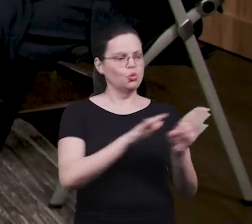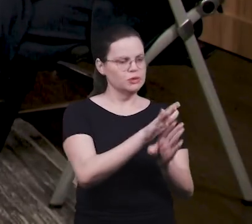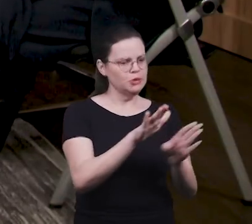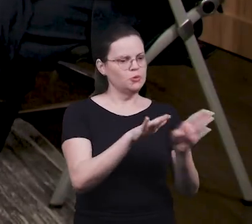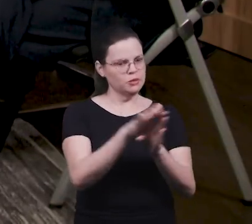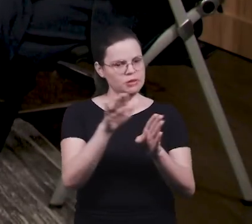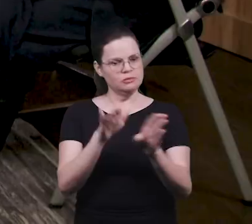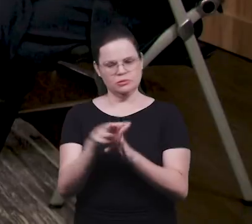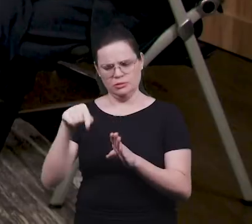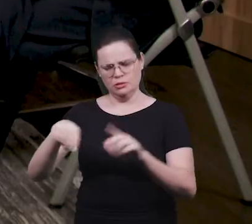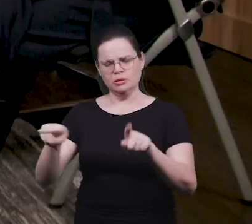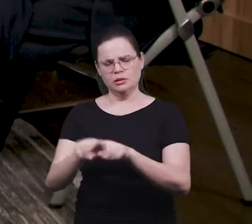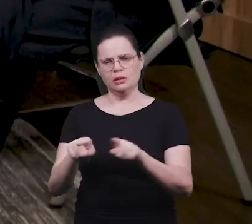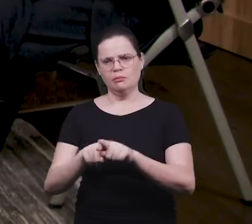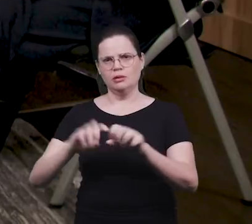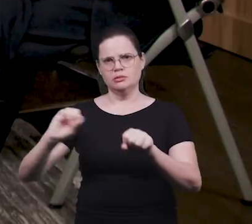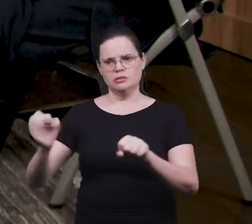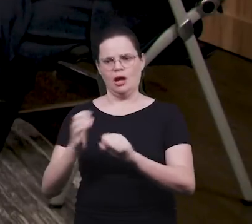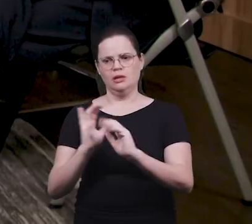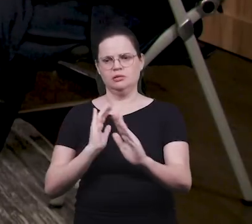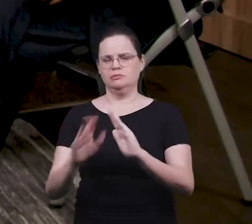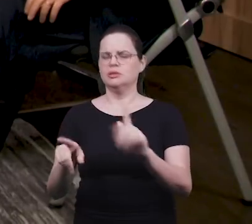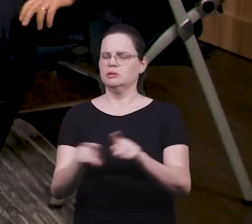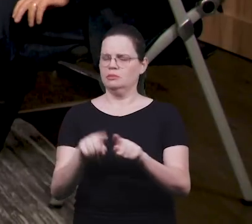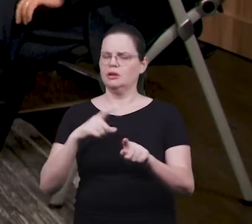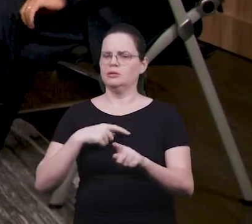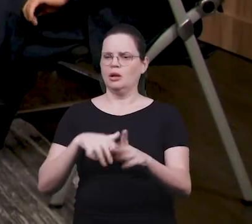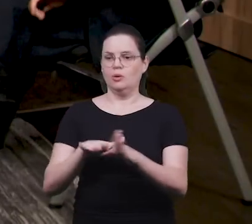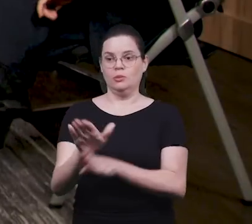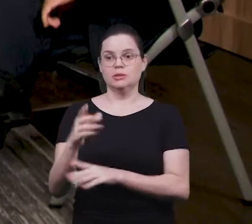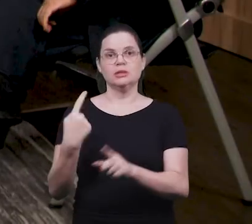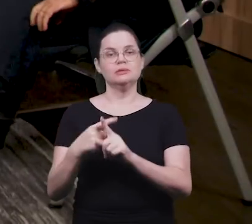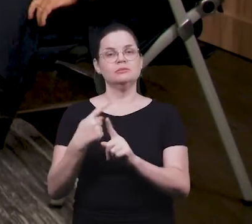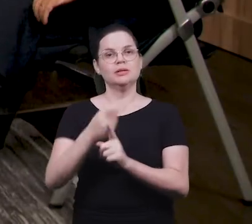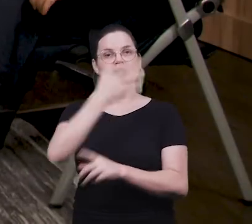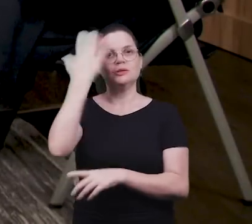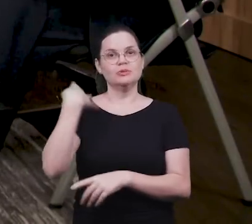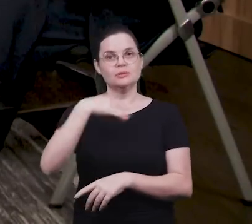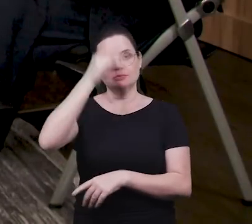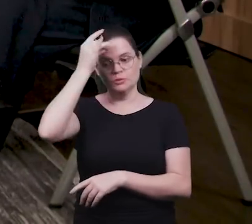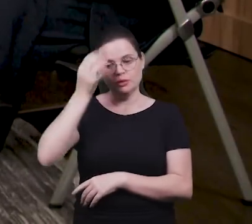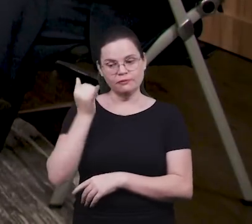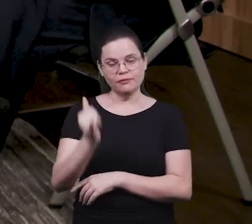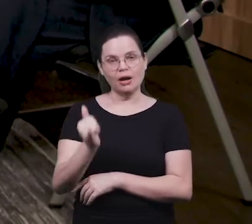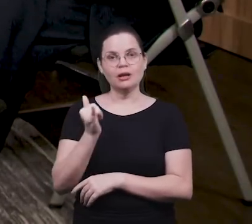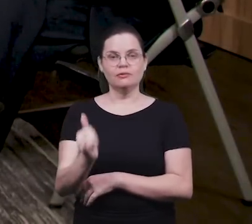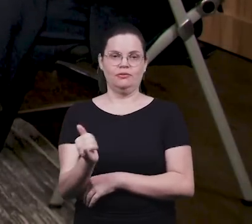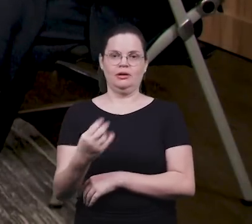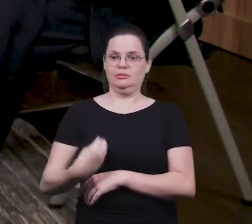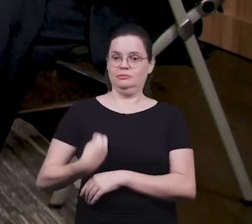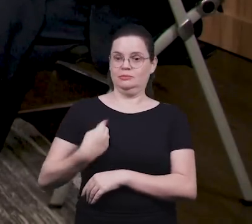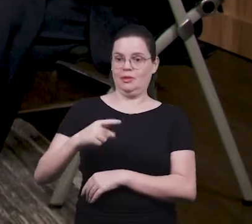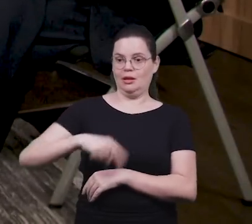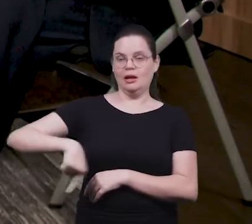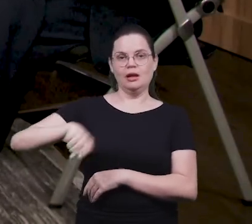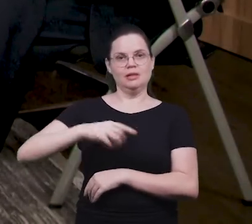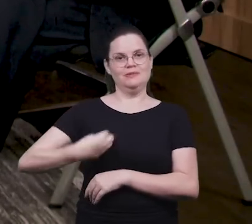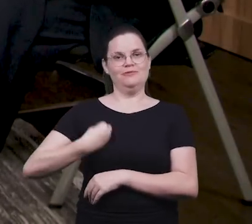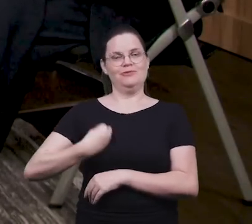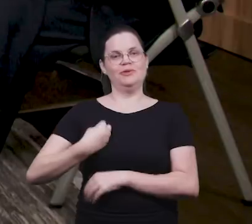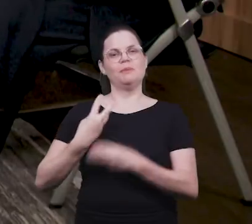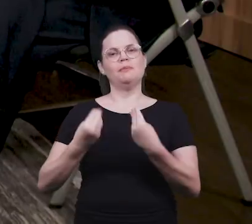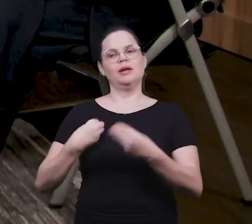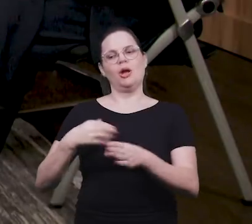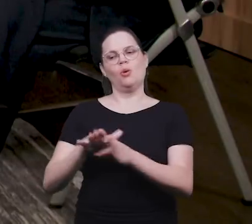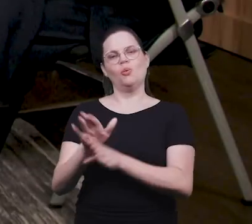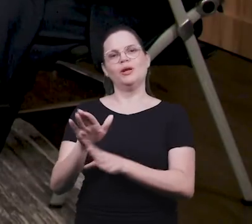de Sardes. Esse conselho, que era a direção do Espírito Santo, ele fez parte dessa igreja para orientar essa